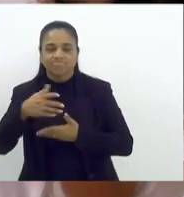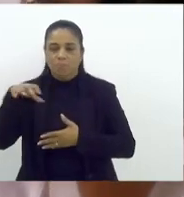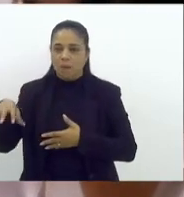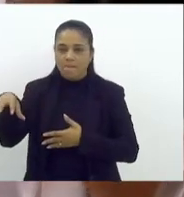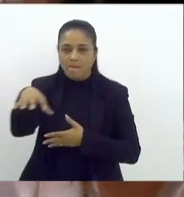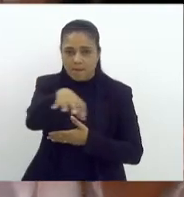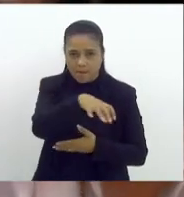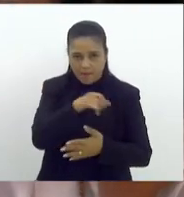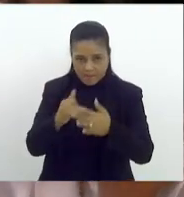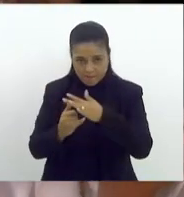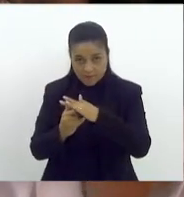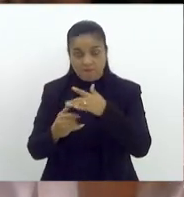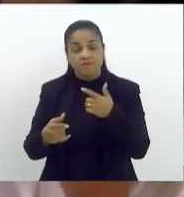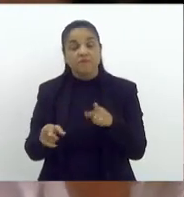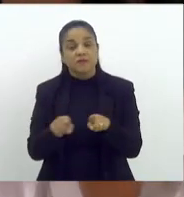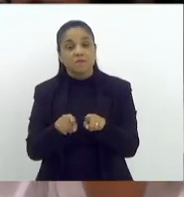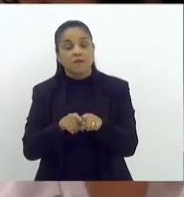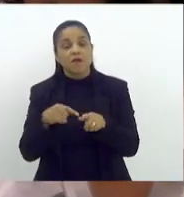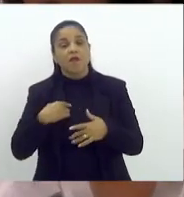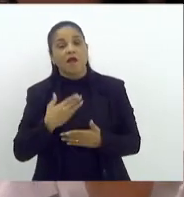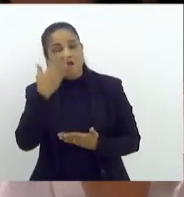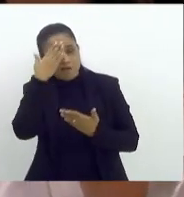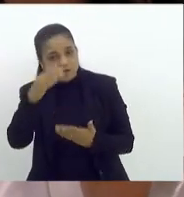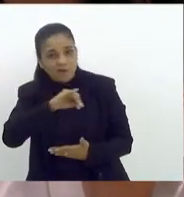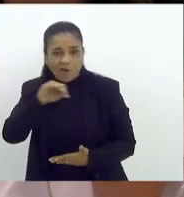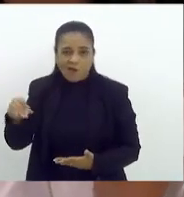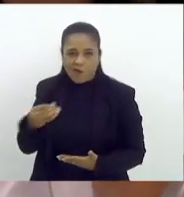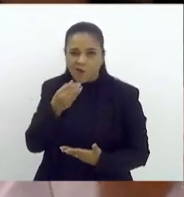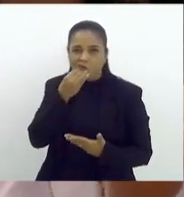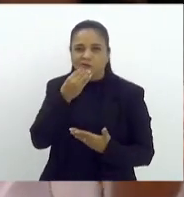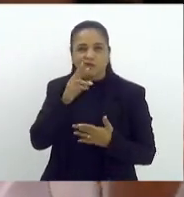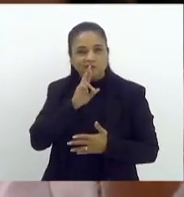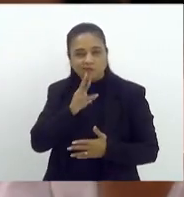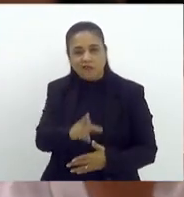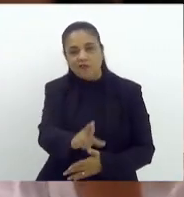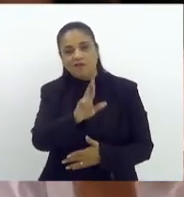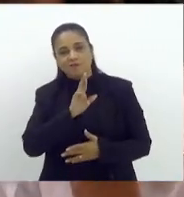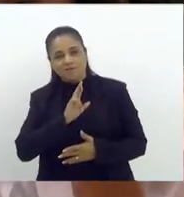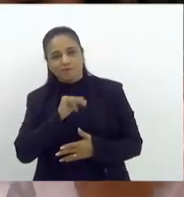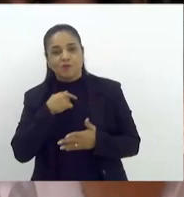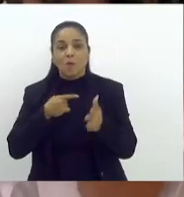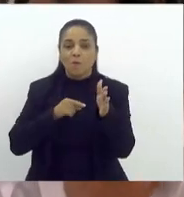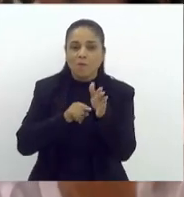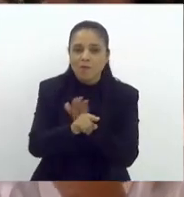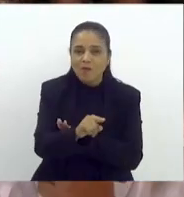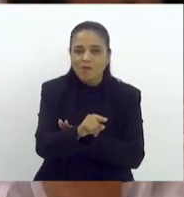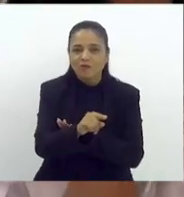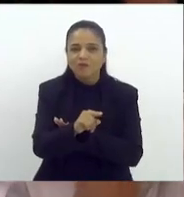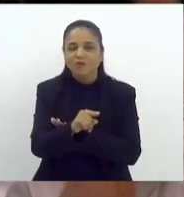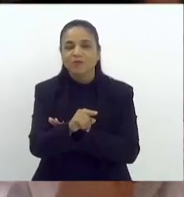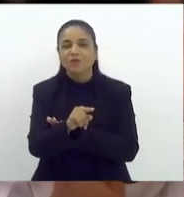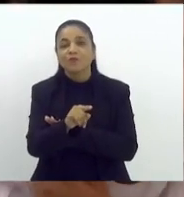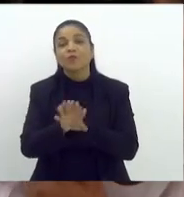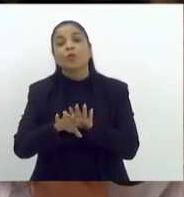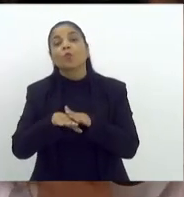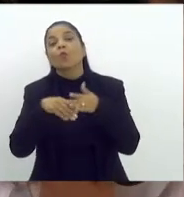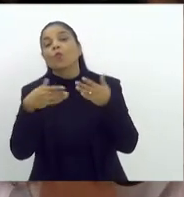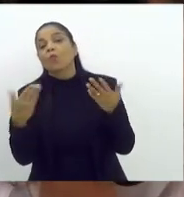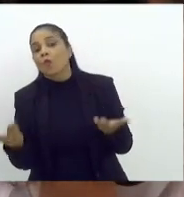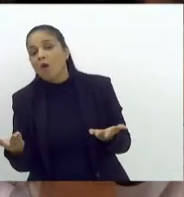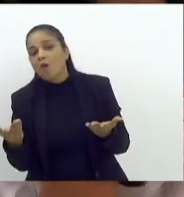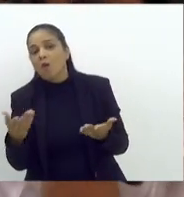oportunidade de poder estar aqui e ser respondida sempre que eu pergunto a todo mundo qual é